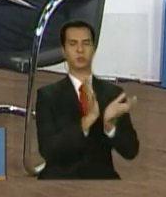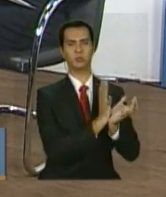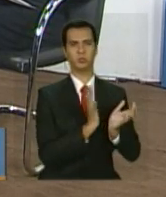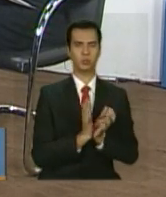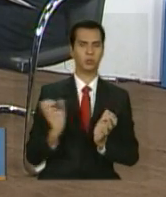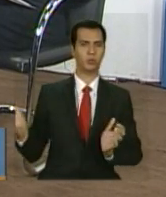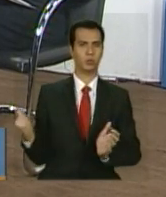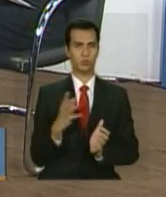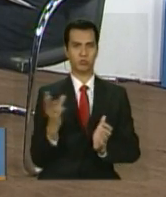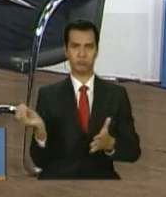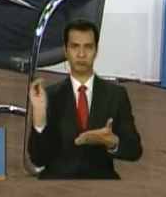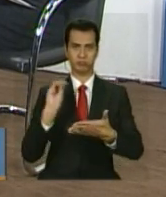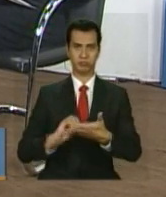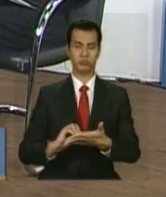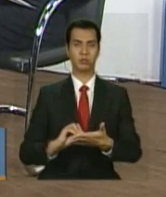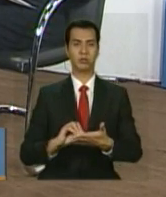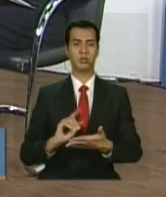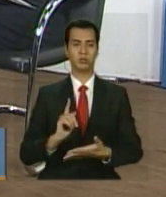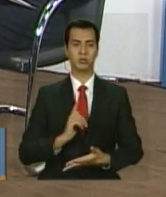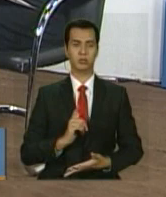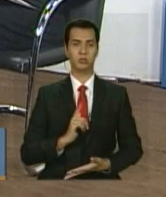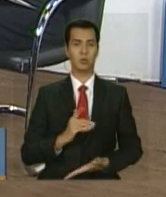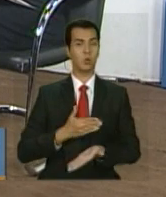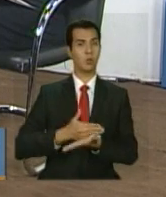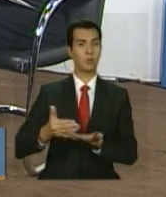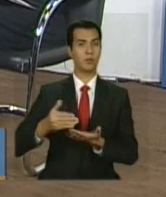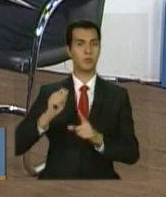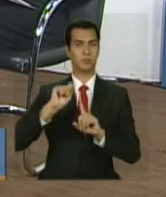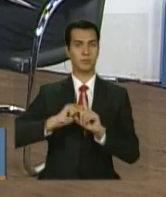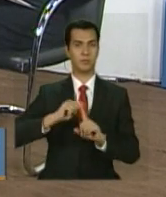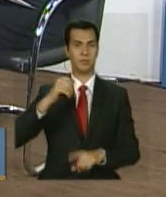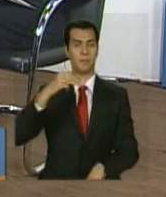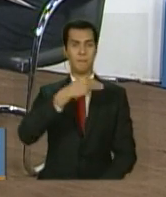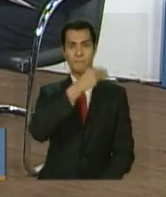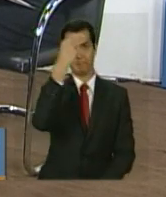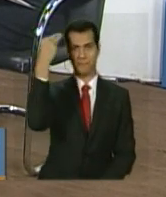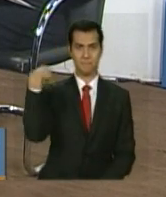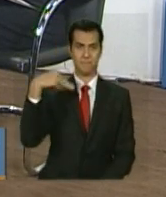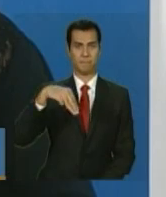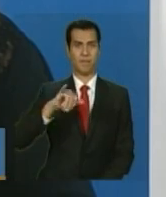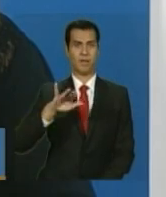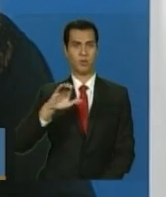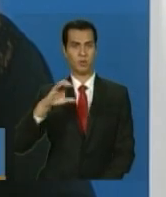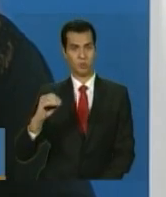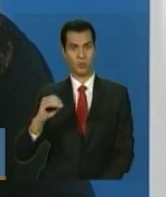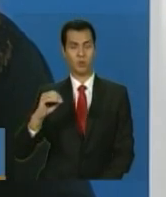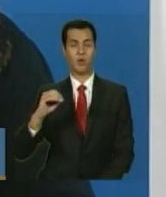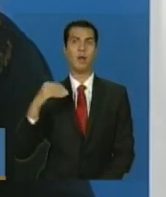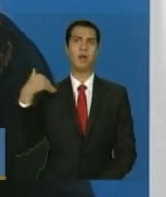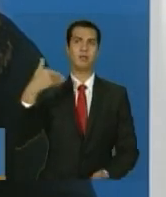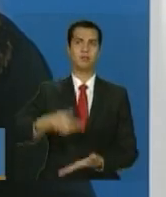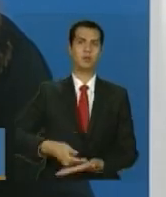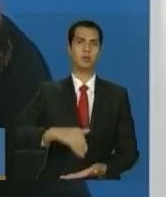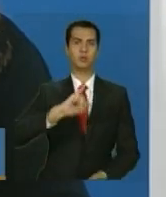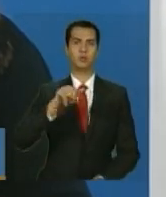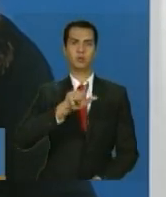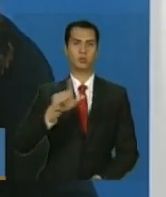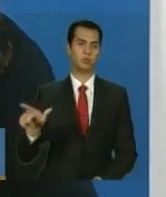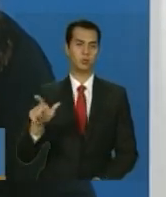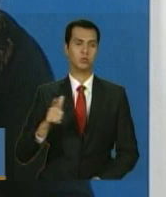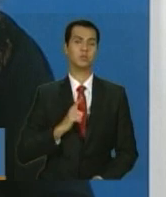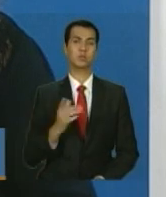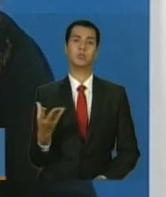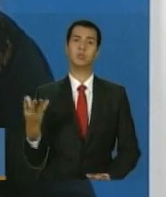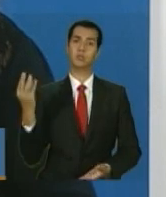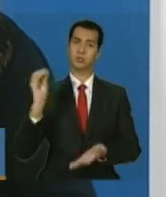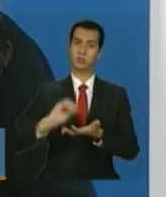falávamos, ele foi de fato disponibilizado aos municípios em maio. E entre maio e o mês de julho, já havia 20 mil famílias pertencentes